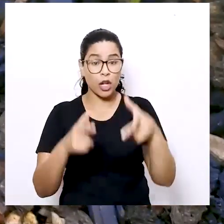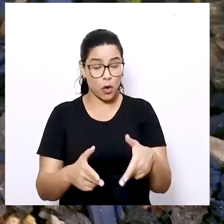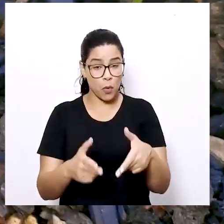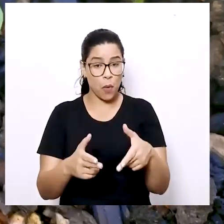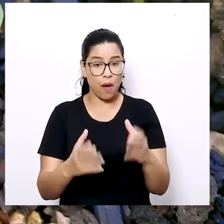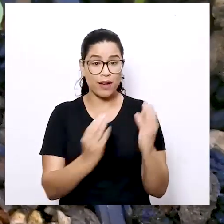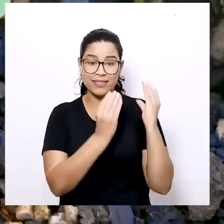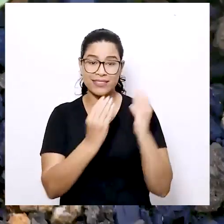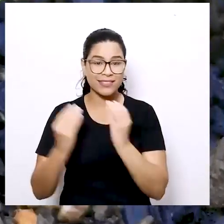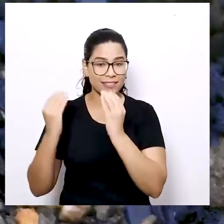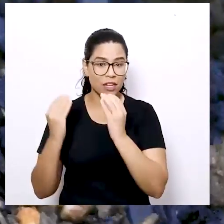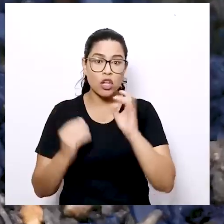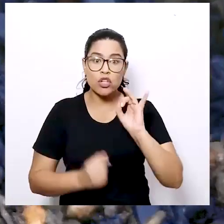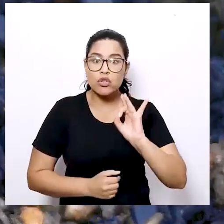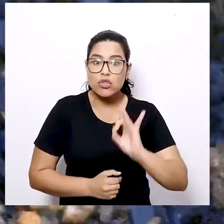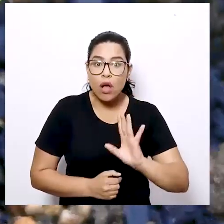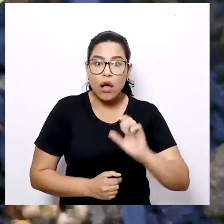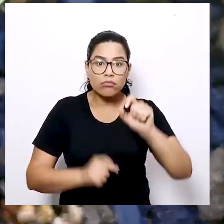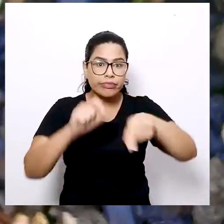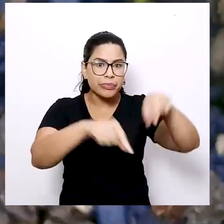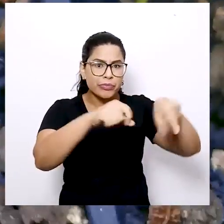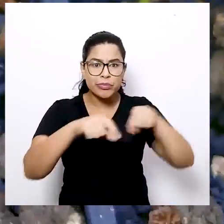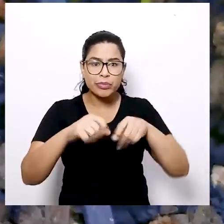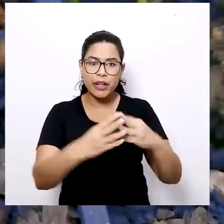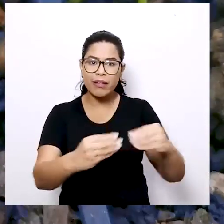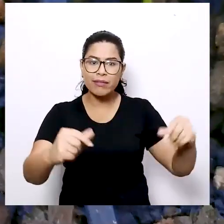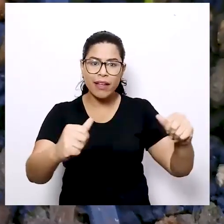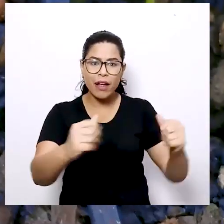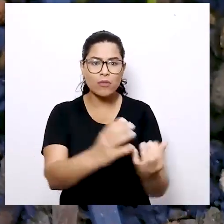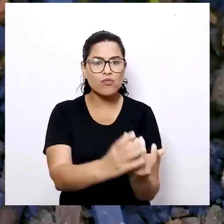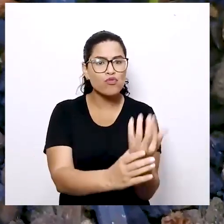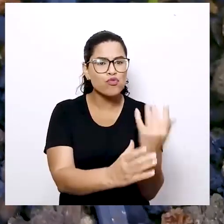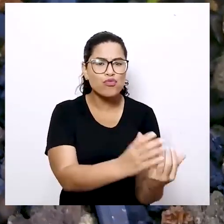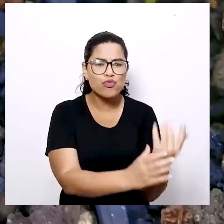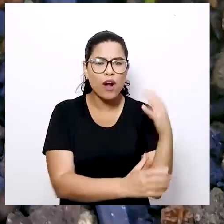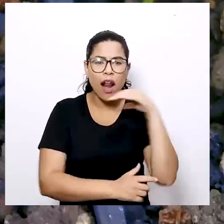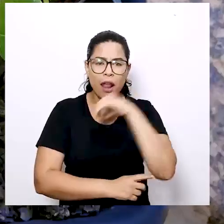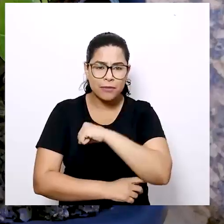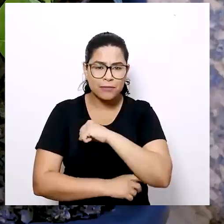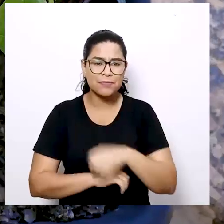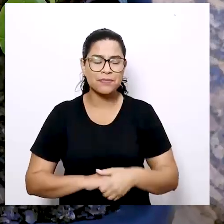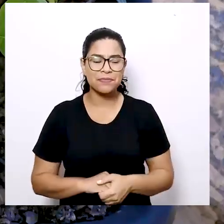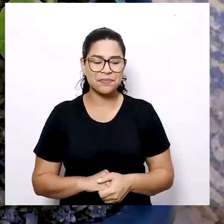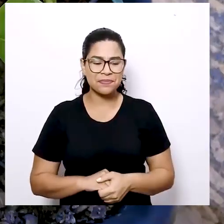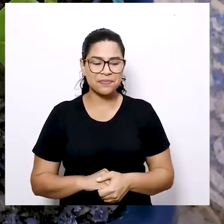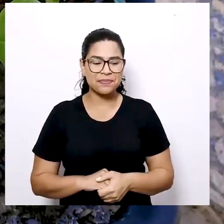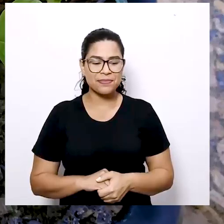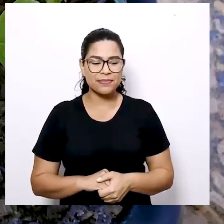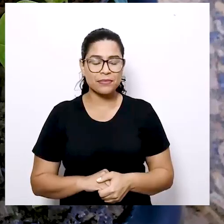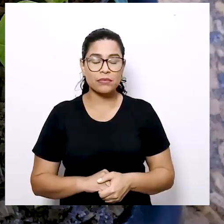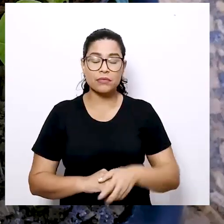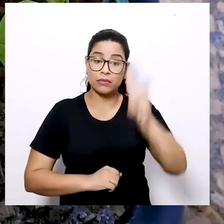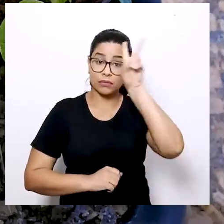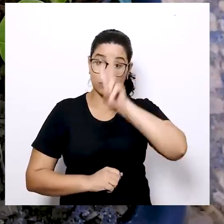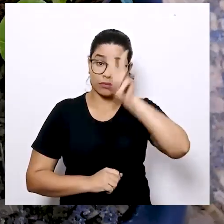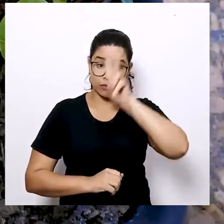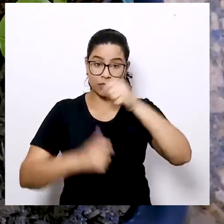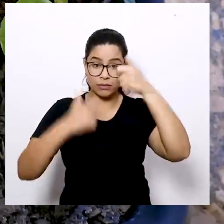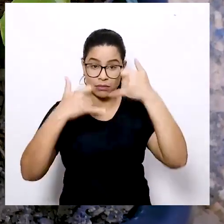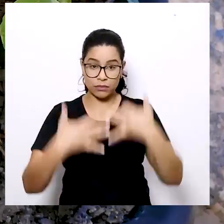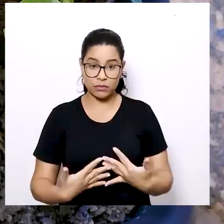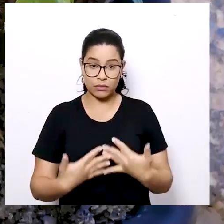da melancia, é só jogar na terra que nasce. Olha só que legal! Lembra que eu falei que quando a